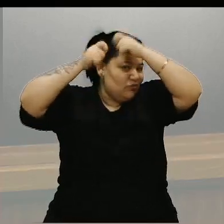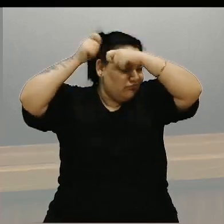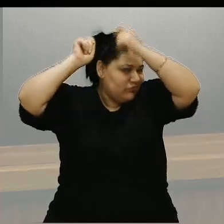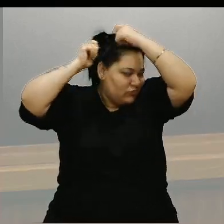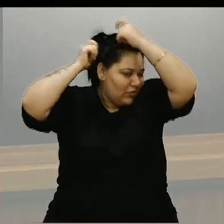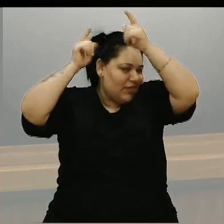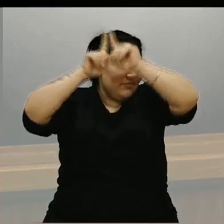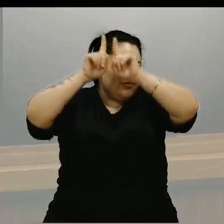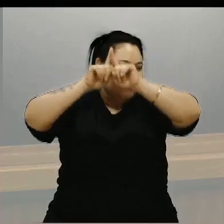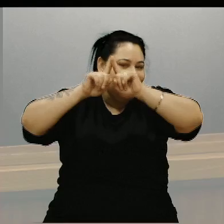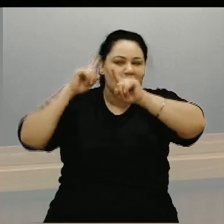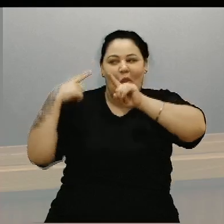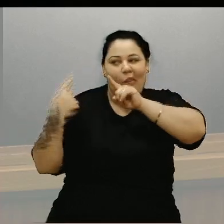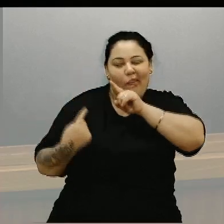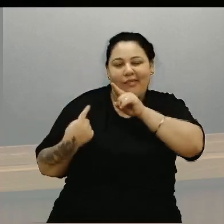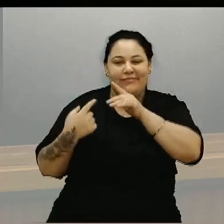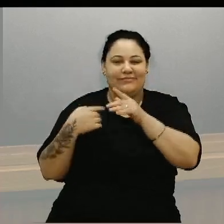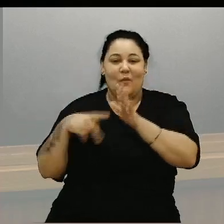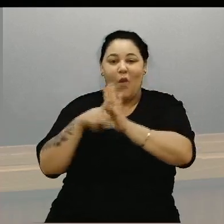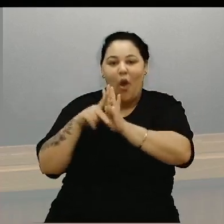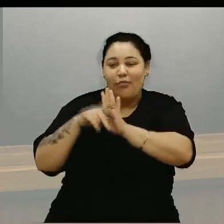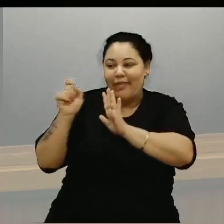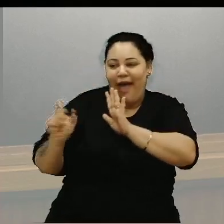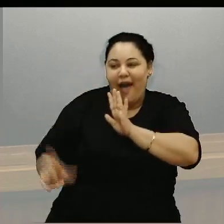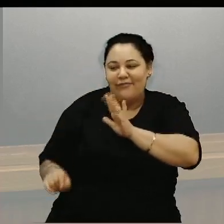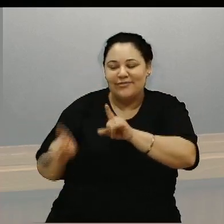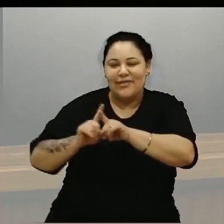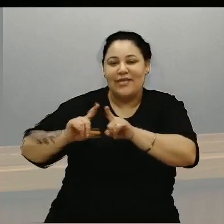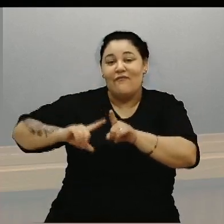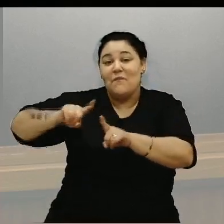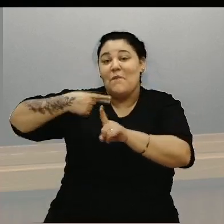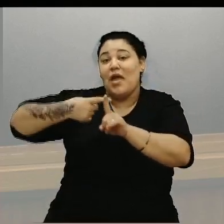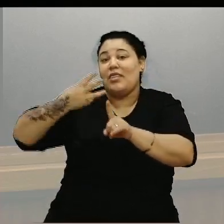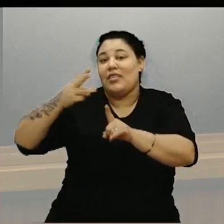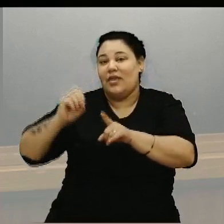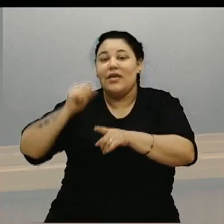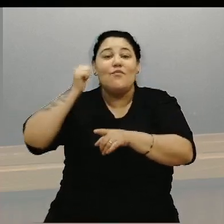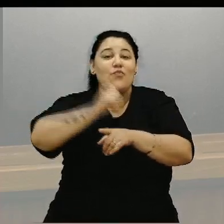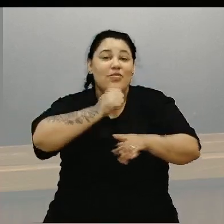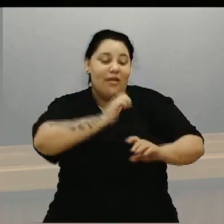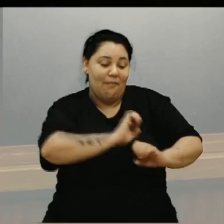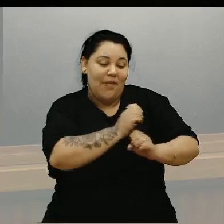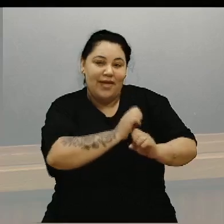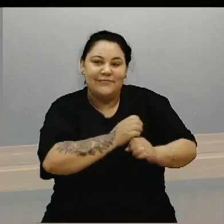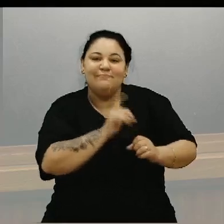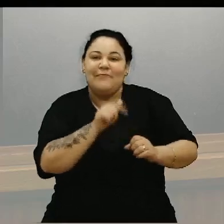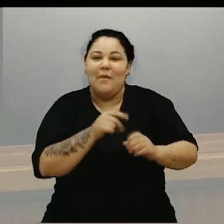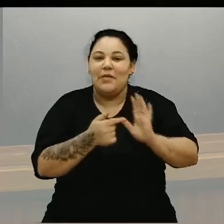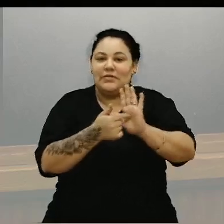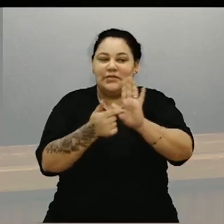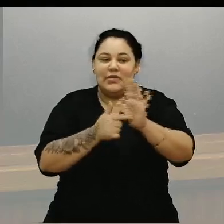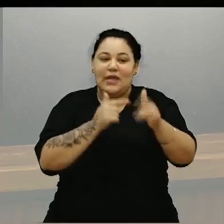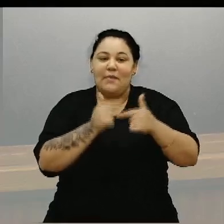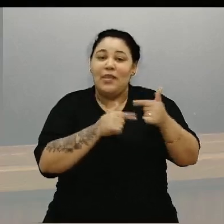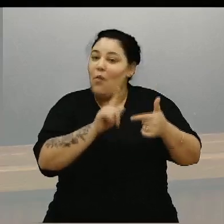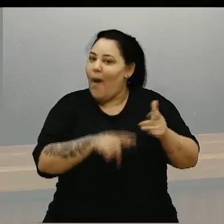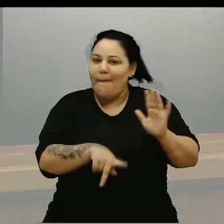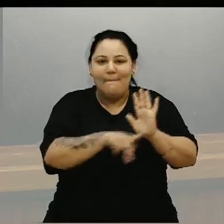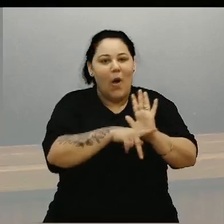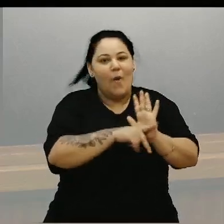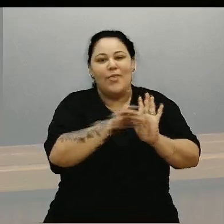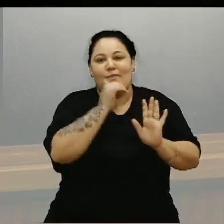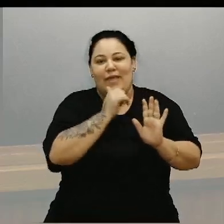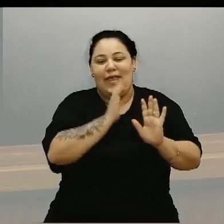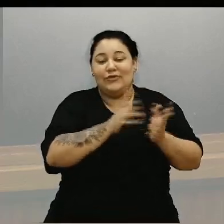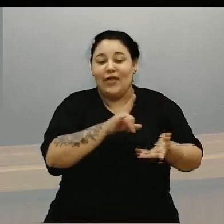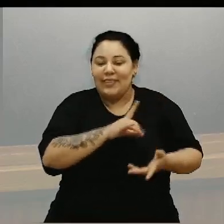30 mulheres empreendedoras apresentando o seu trabalho. Então, é uma coisa das mulheres, já existe na